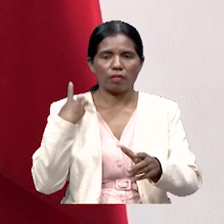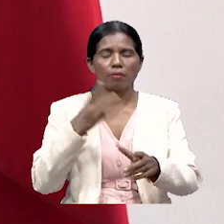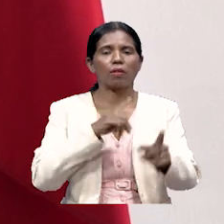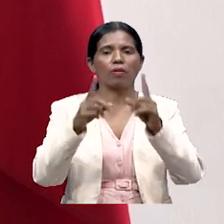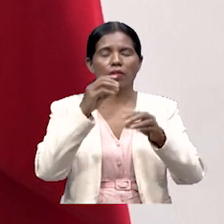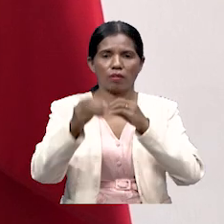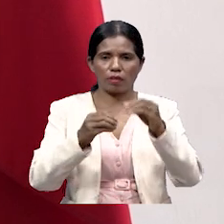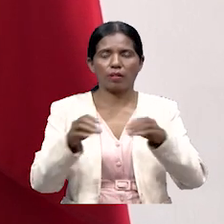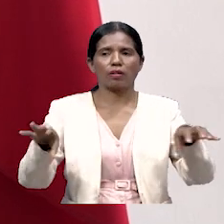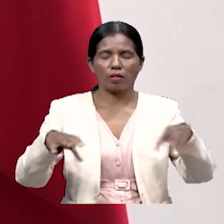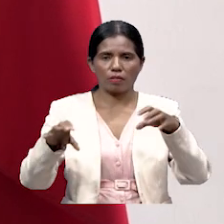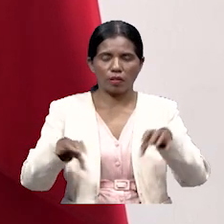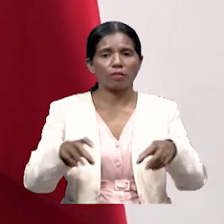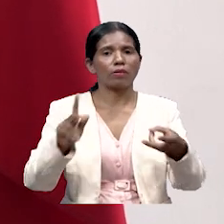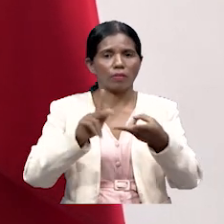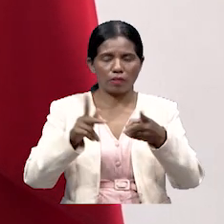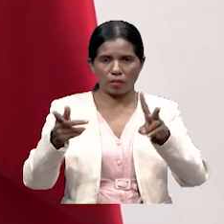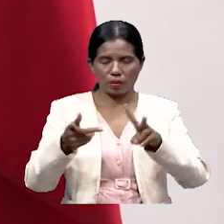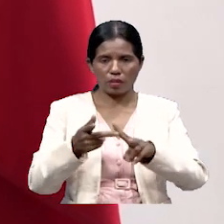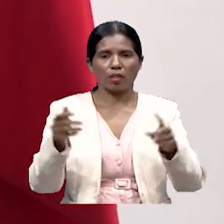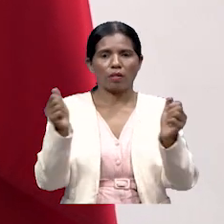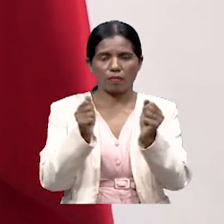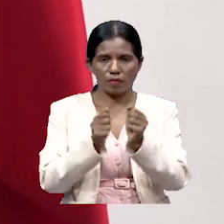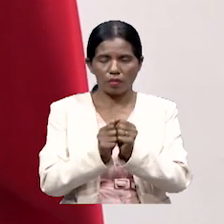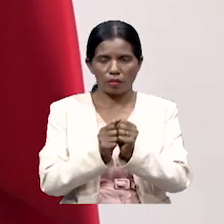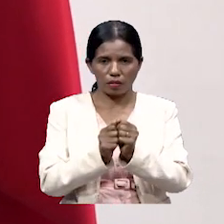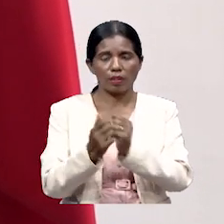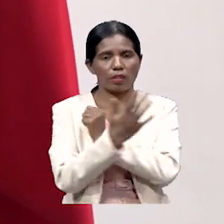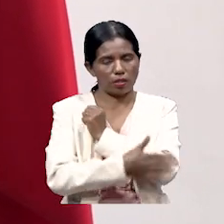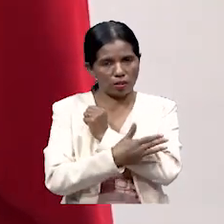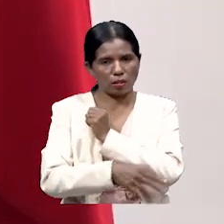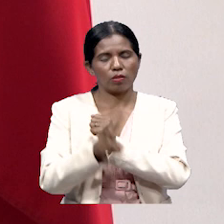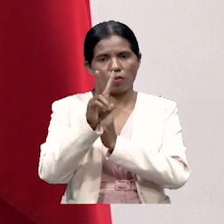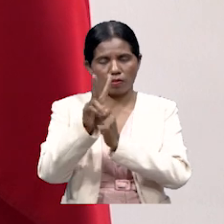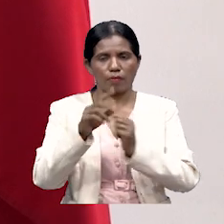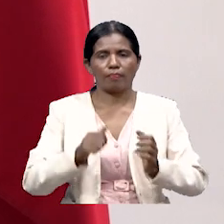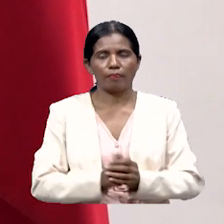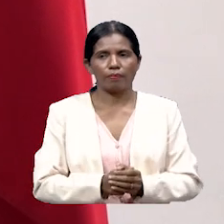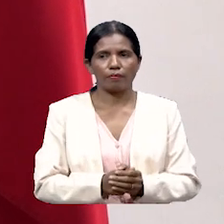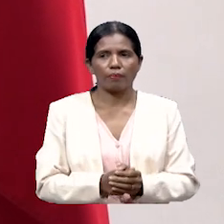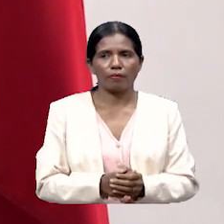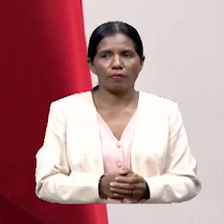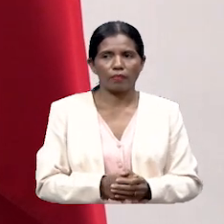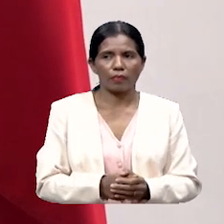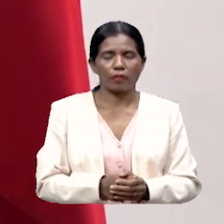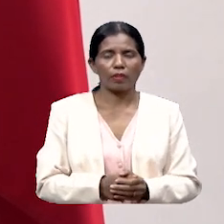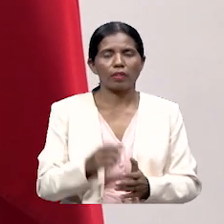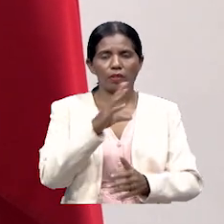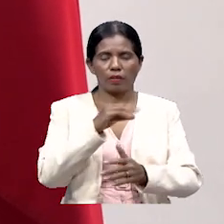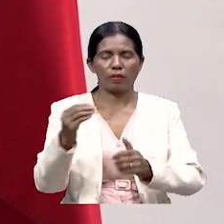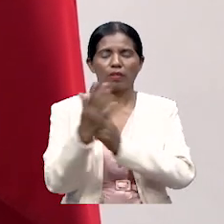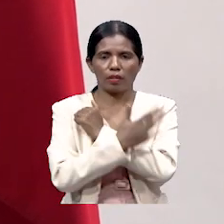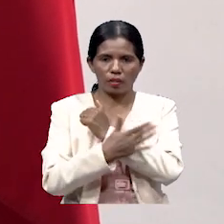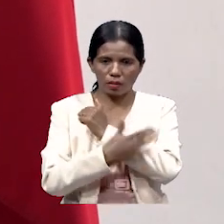sobre o reforço a cooperação entre os dois países e governos como o país